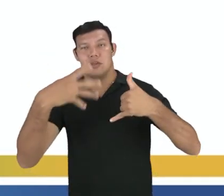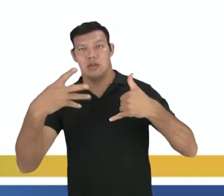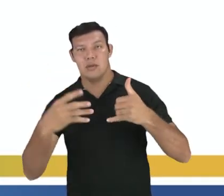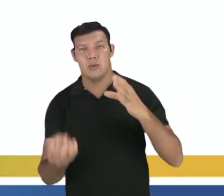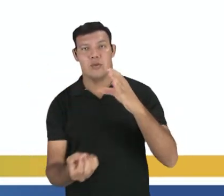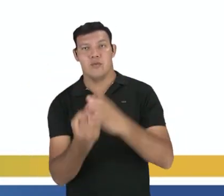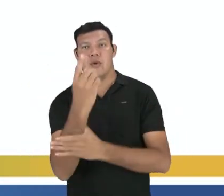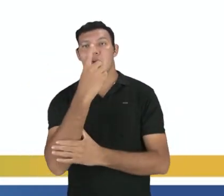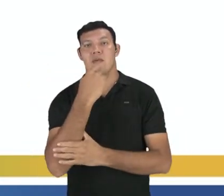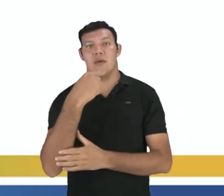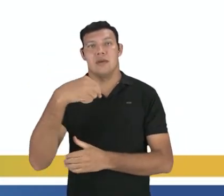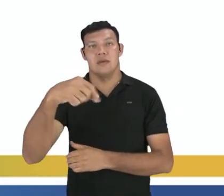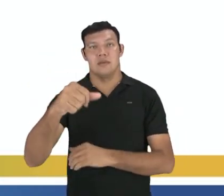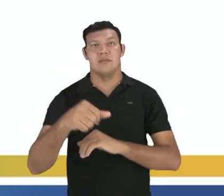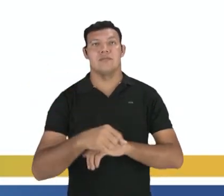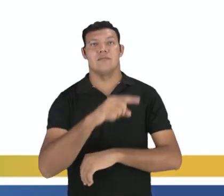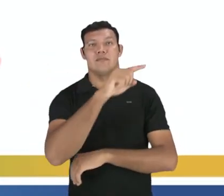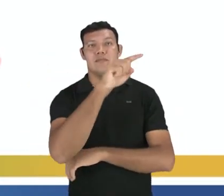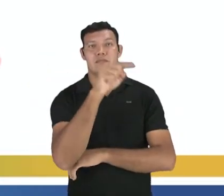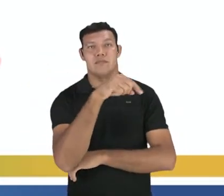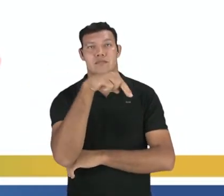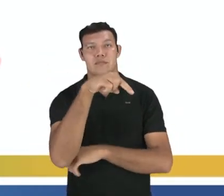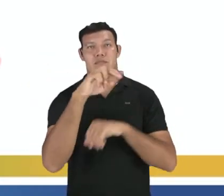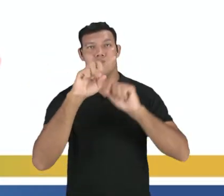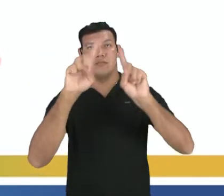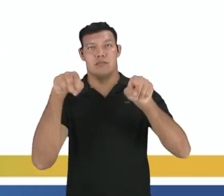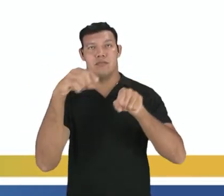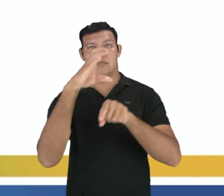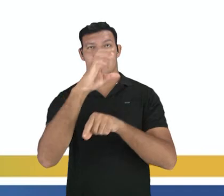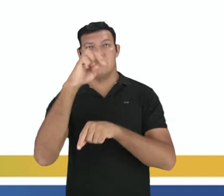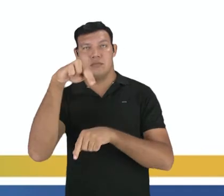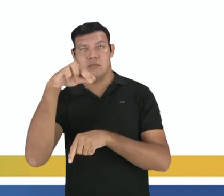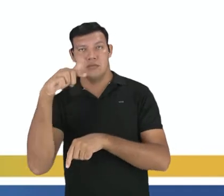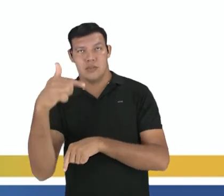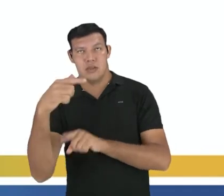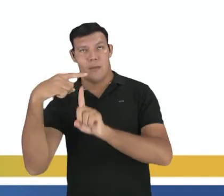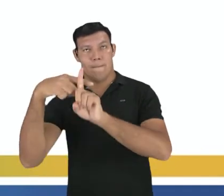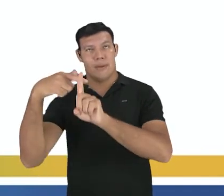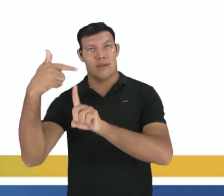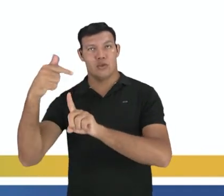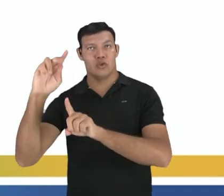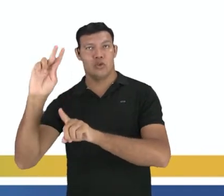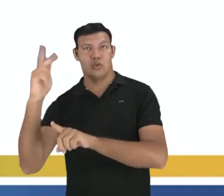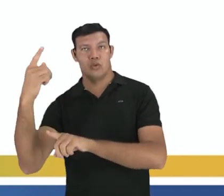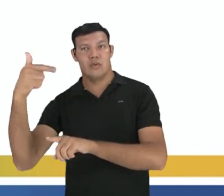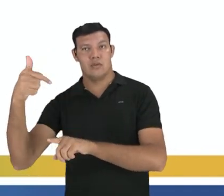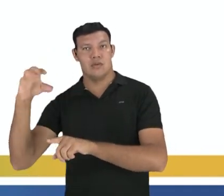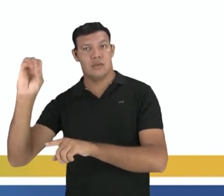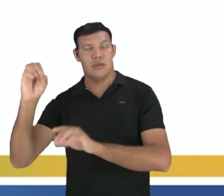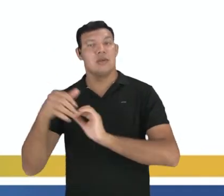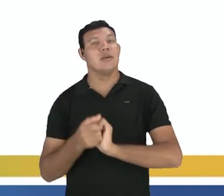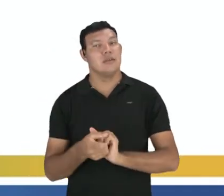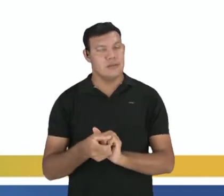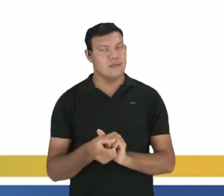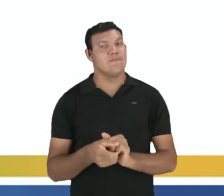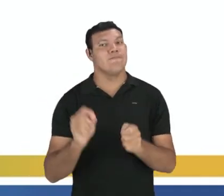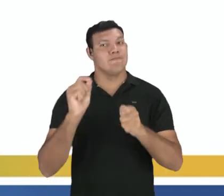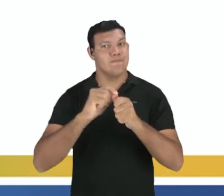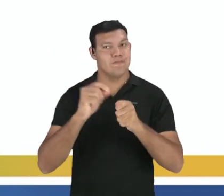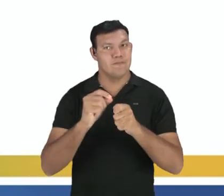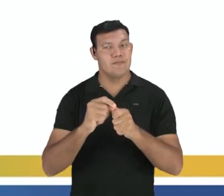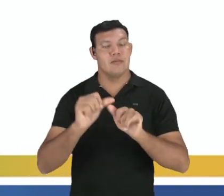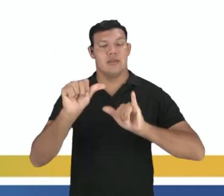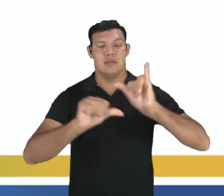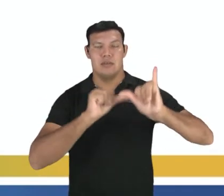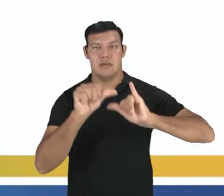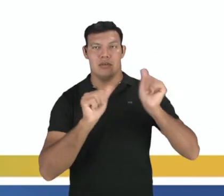aqui a formação do cianeto de zinco e a água, ok? Então, dessa forma que você monta uma reação de